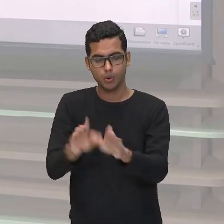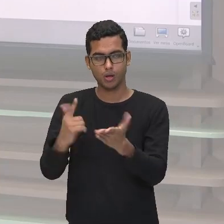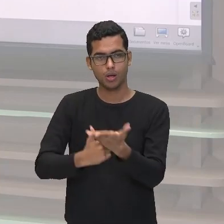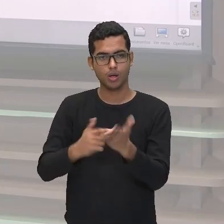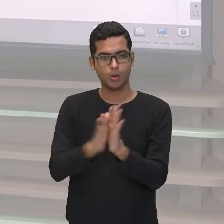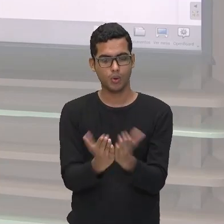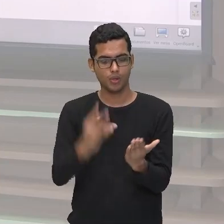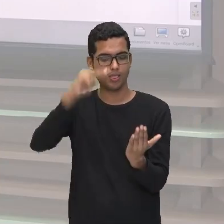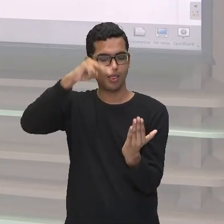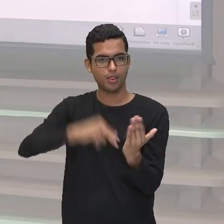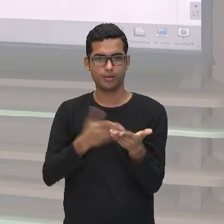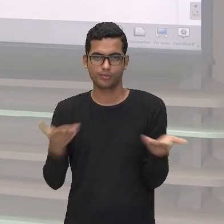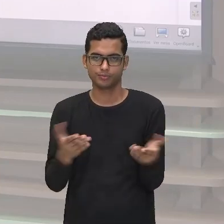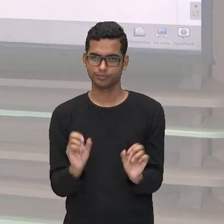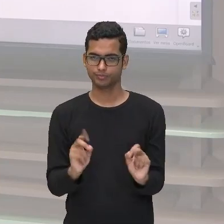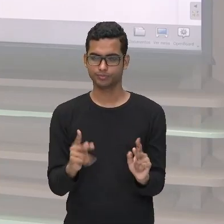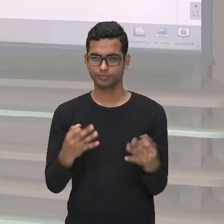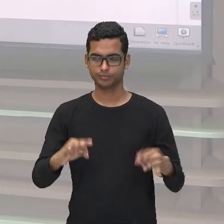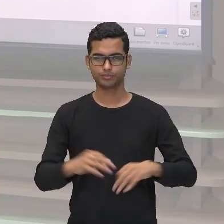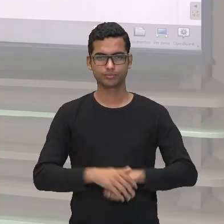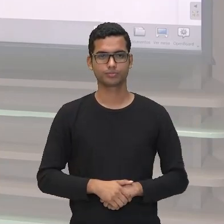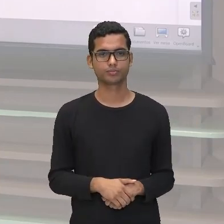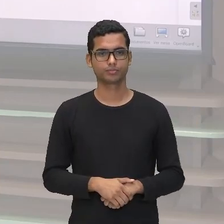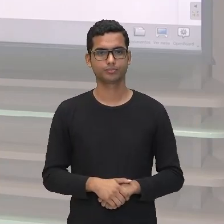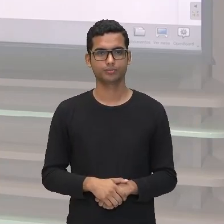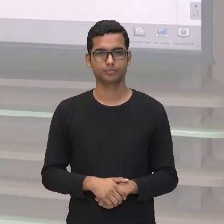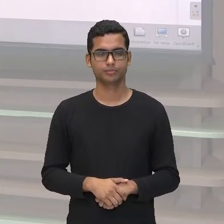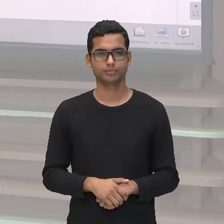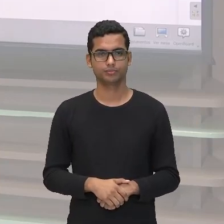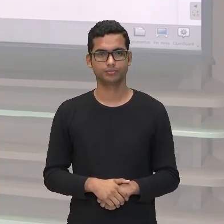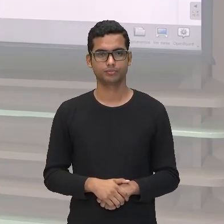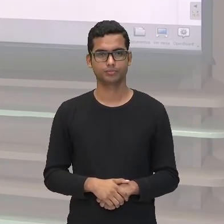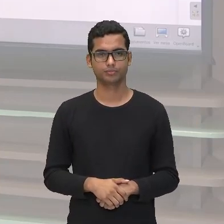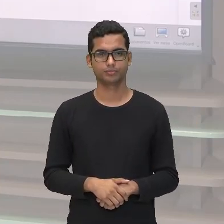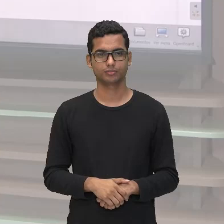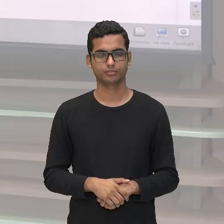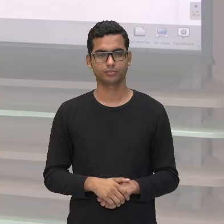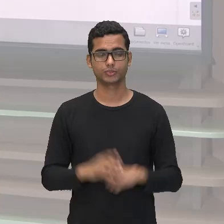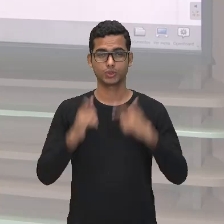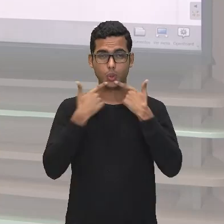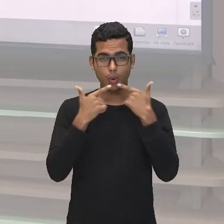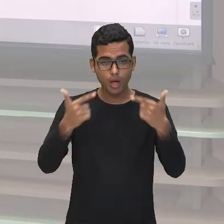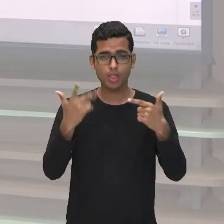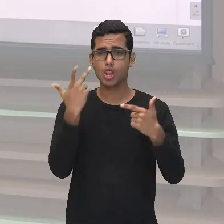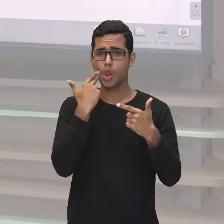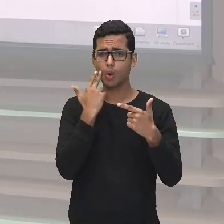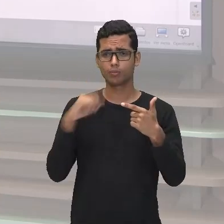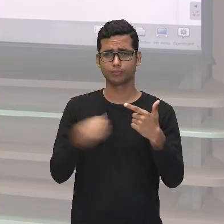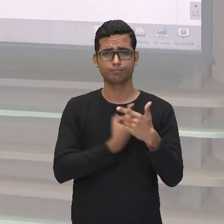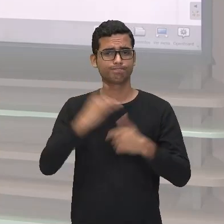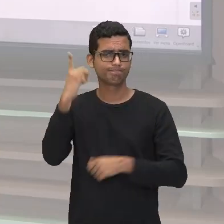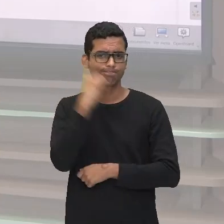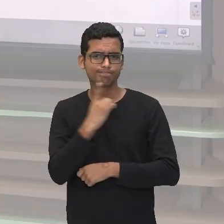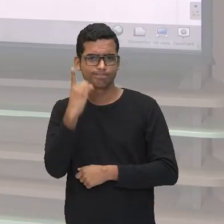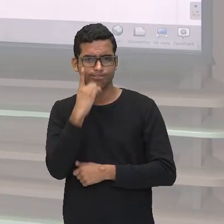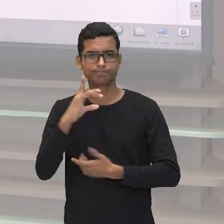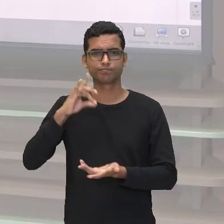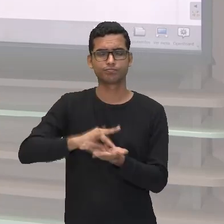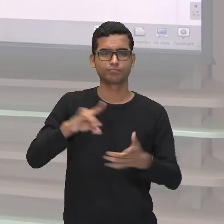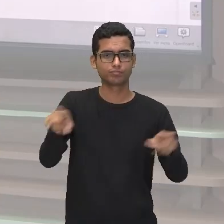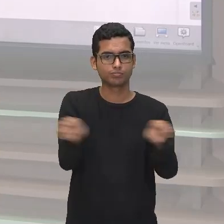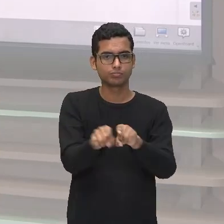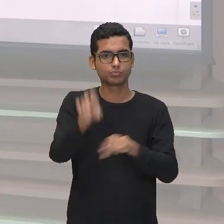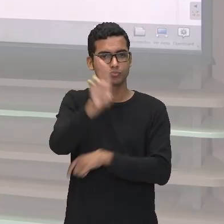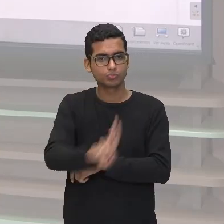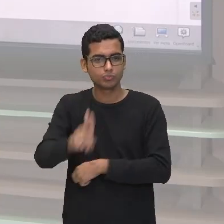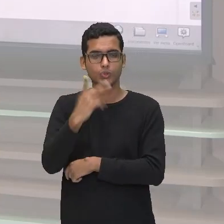está lendo. Então, na linguagem normal do dia a dia, você utiliza normalmente